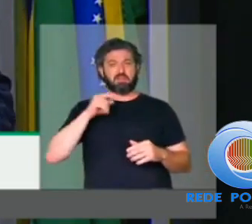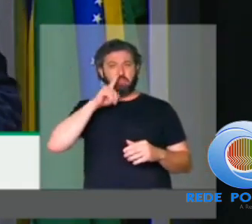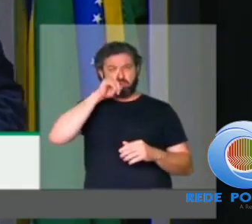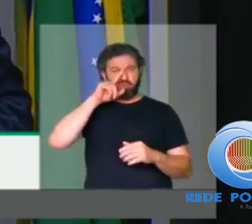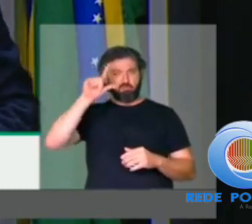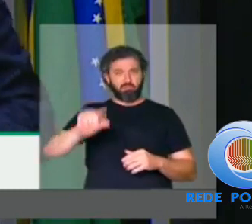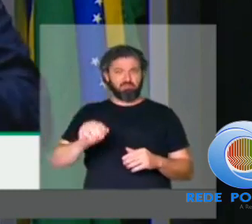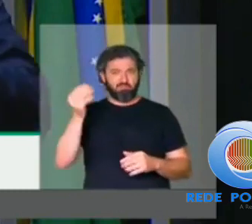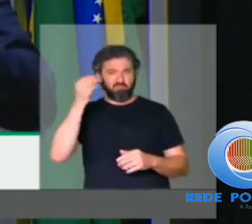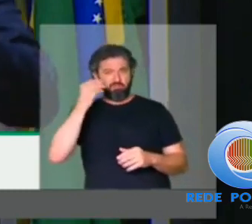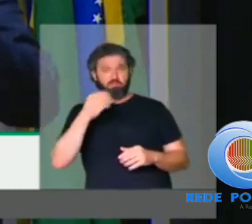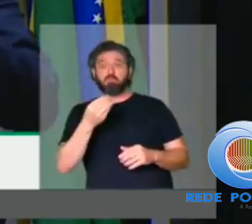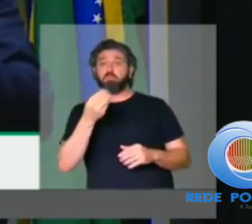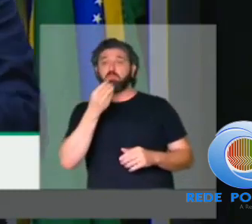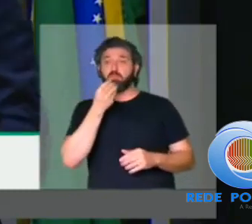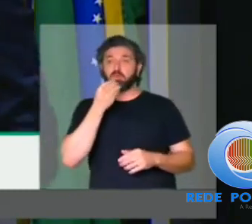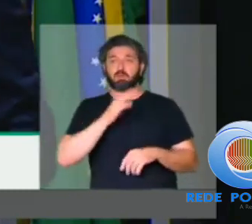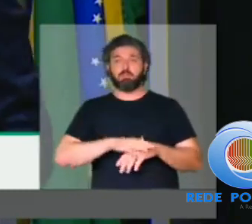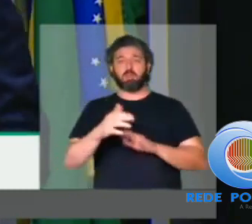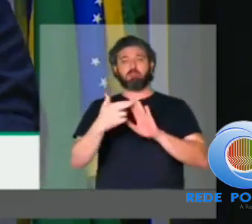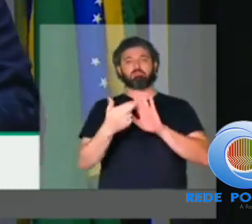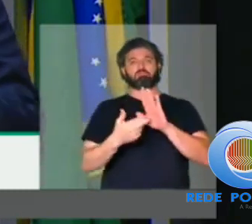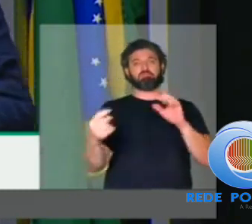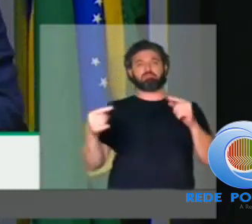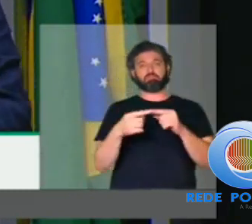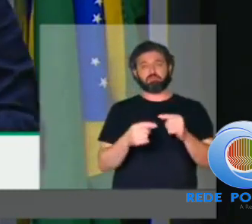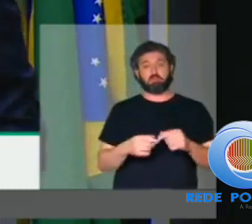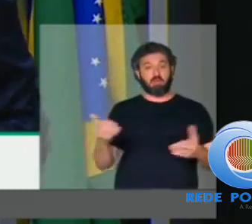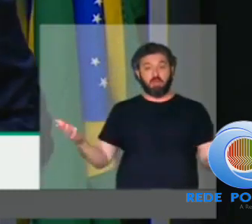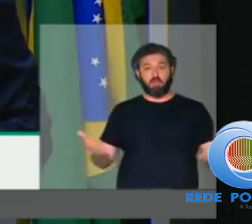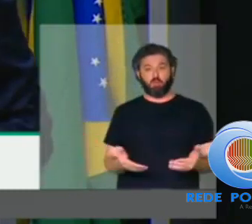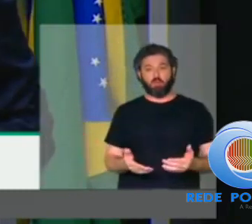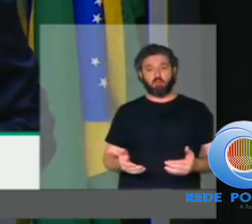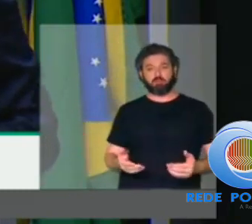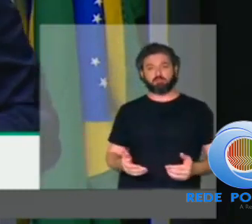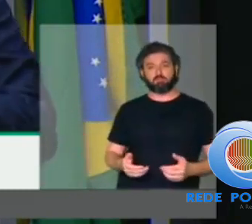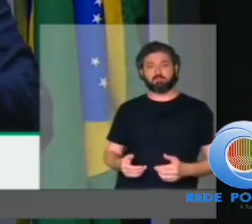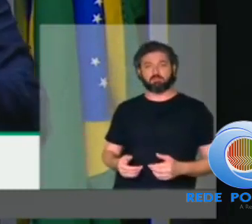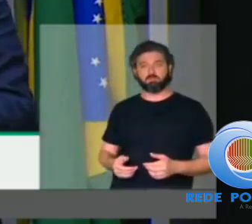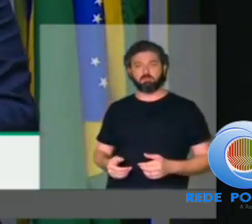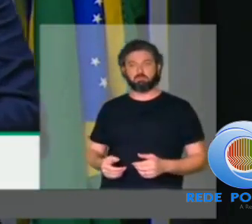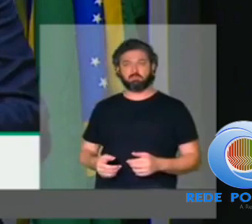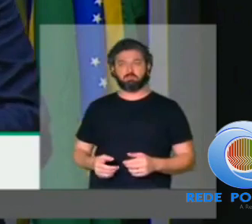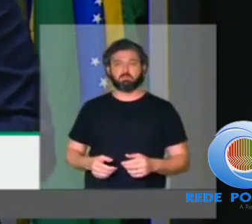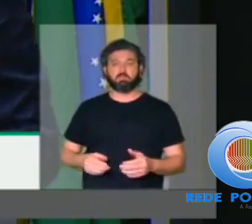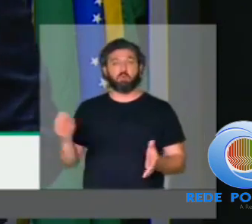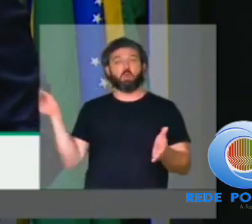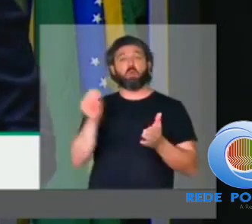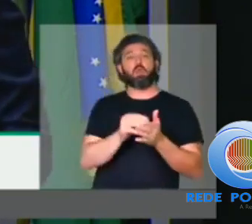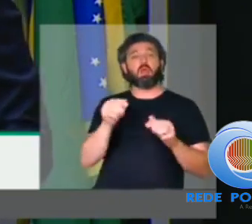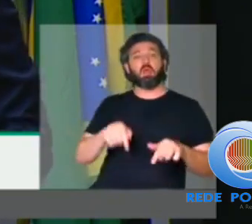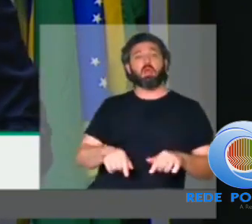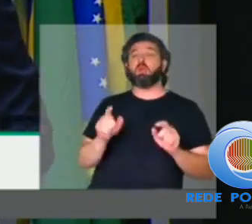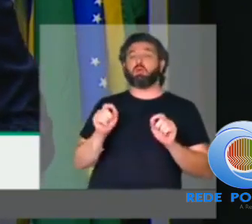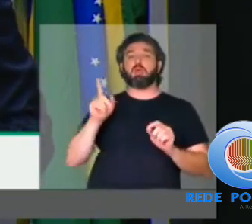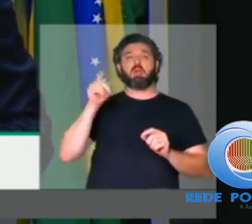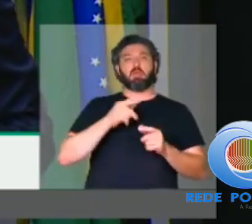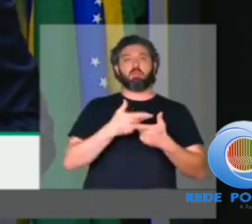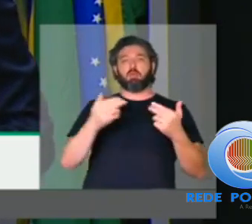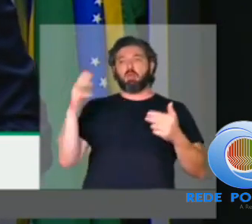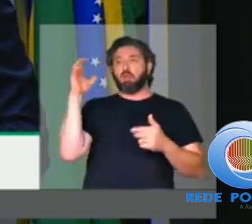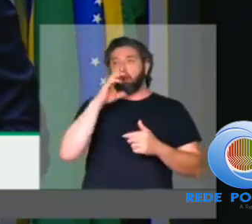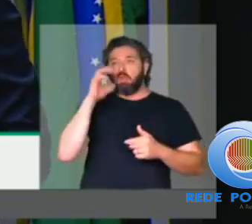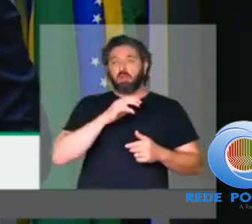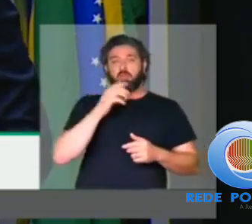risco poderiam estar sendo regularizadas imediatamente. constando aqui de um processo